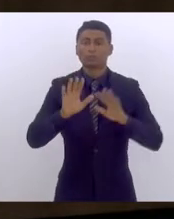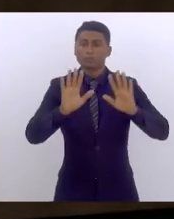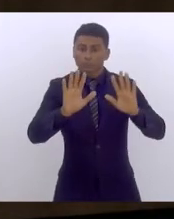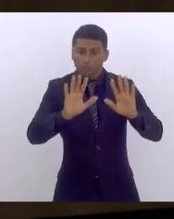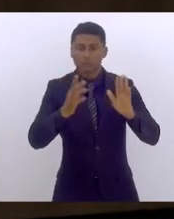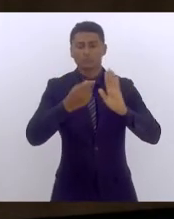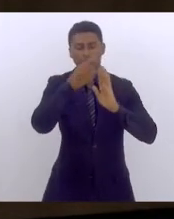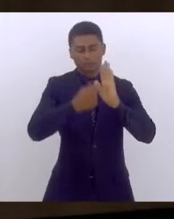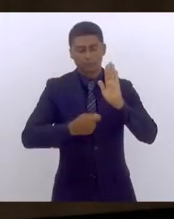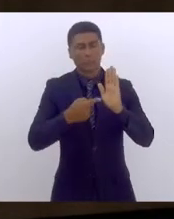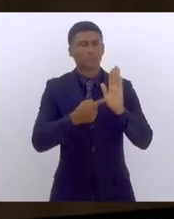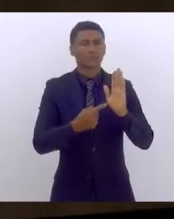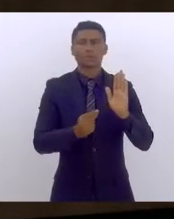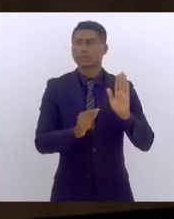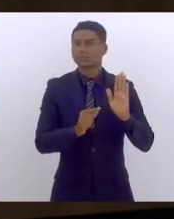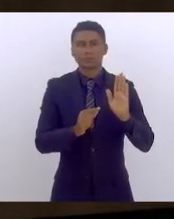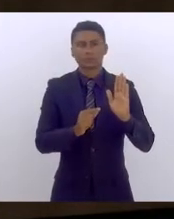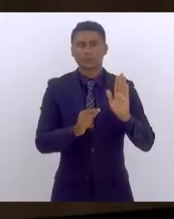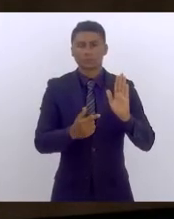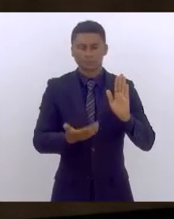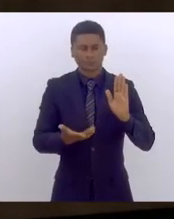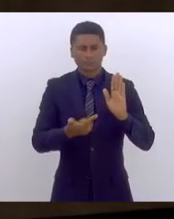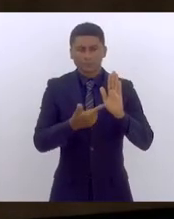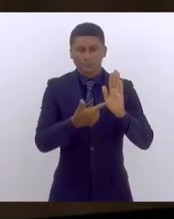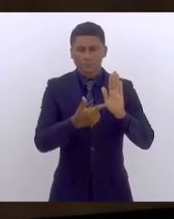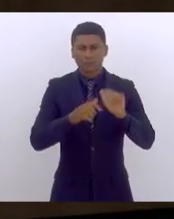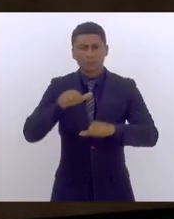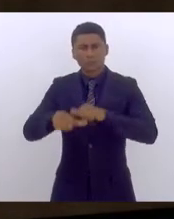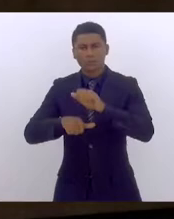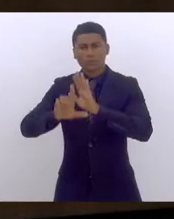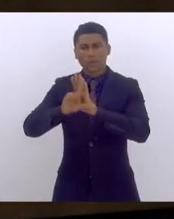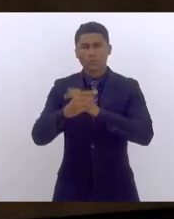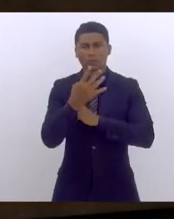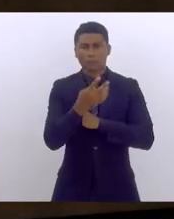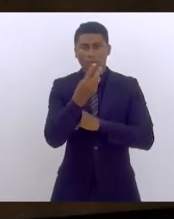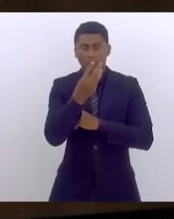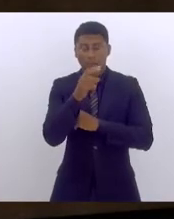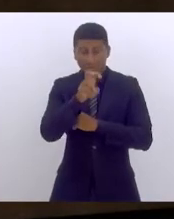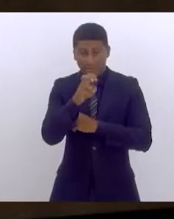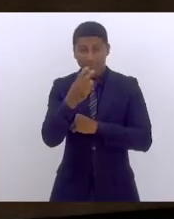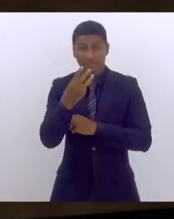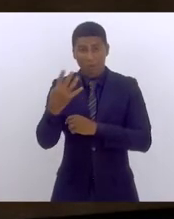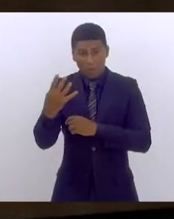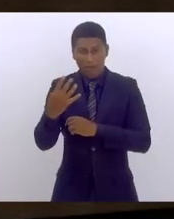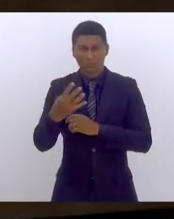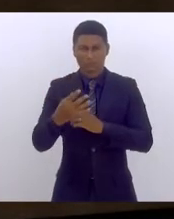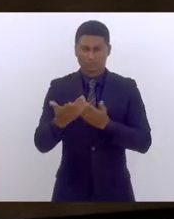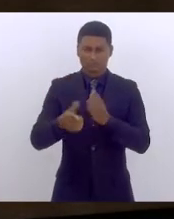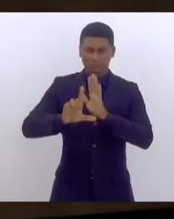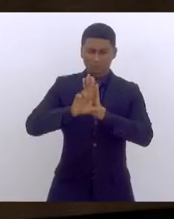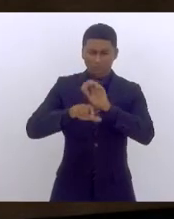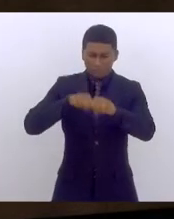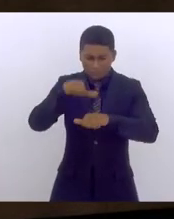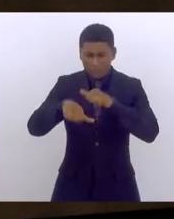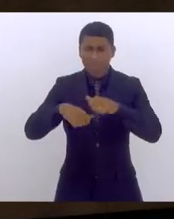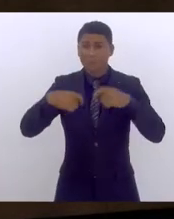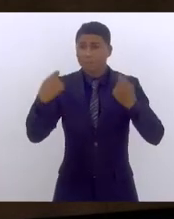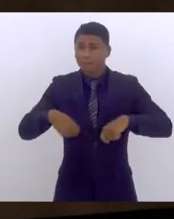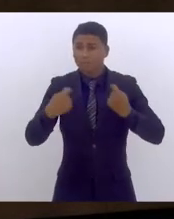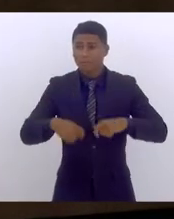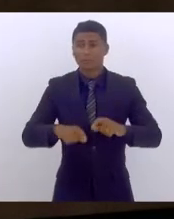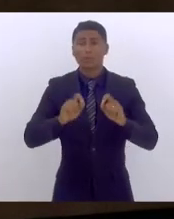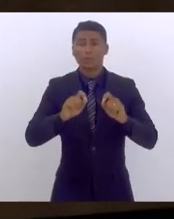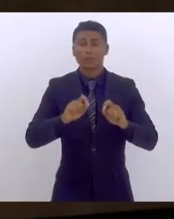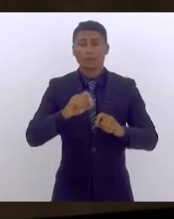no texto, ele modifica a Lei 4.534. Se modifica, tinha que dizer no